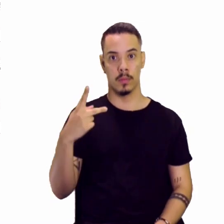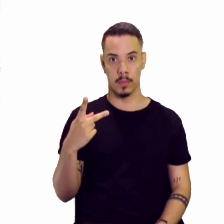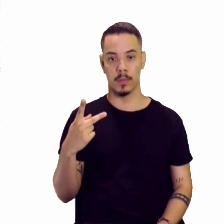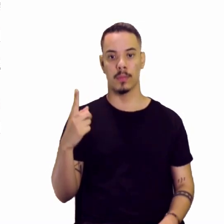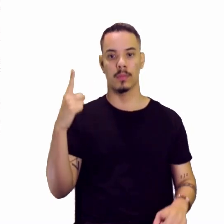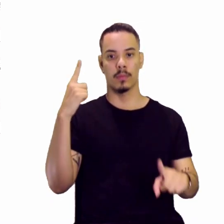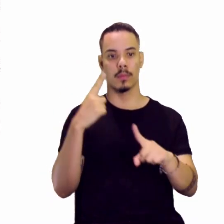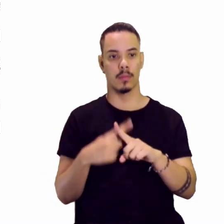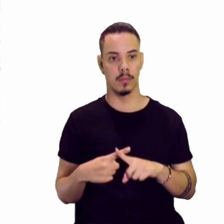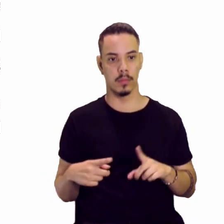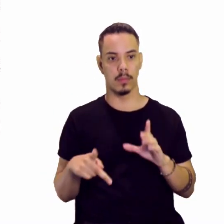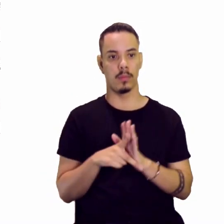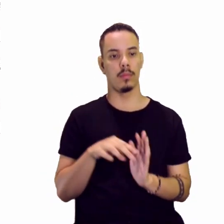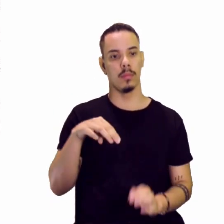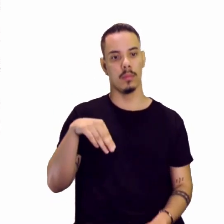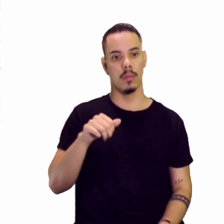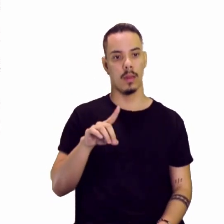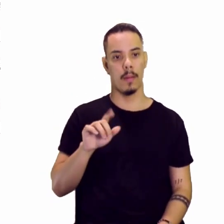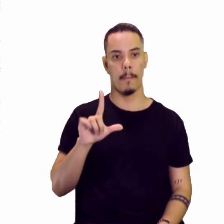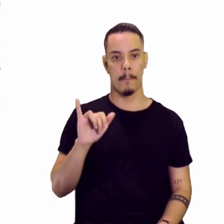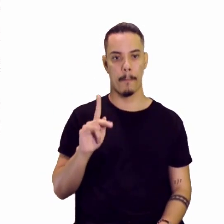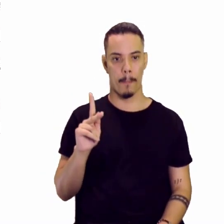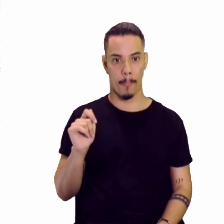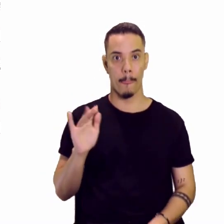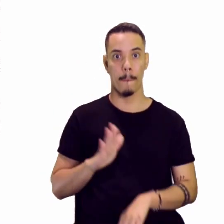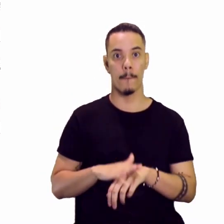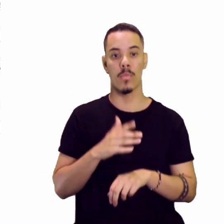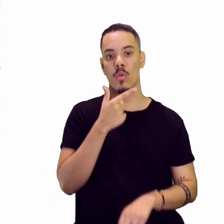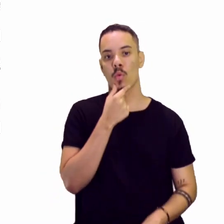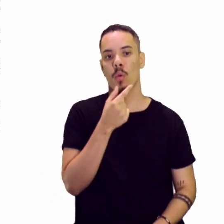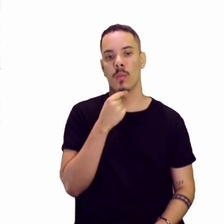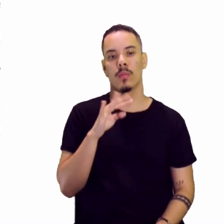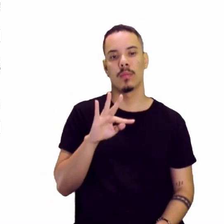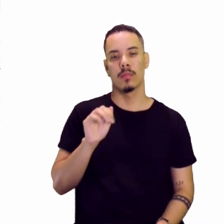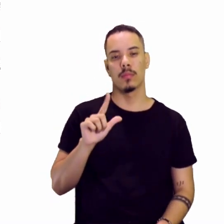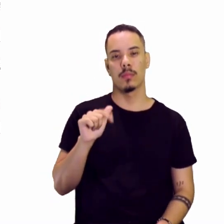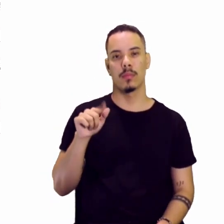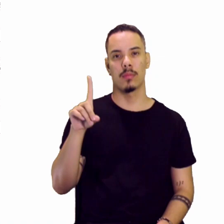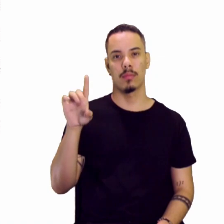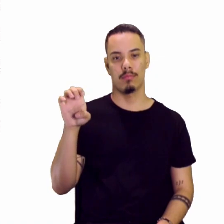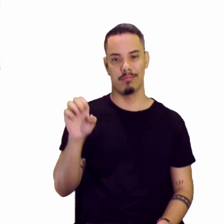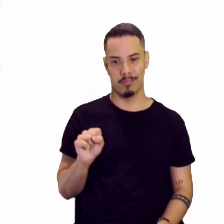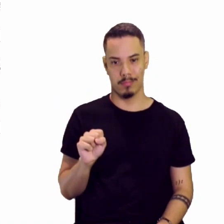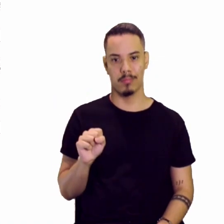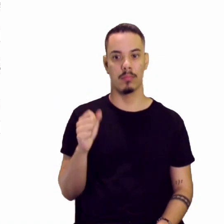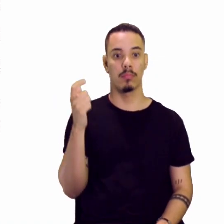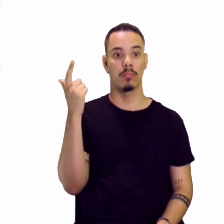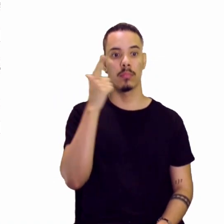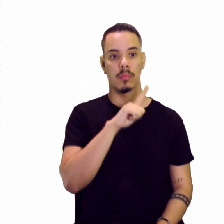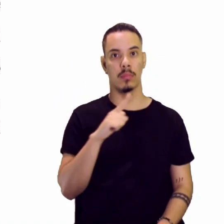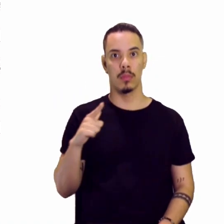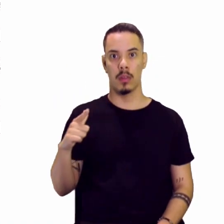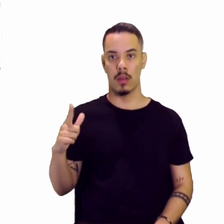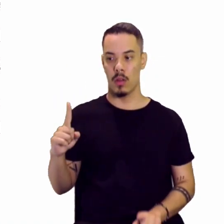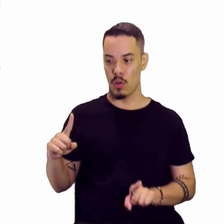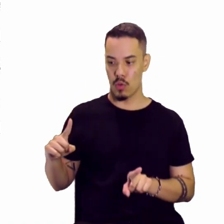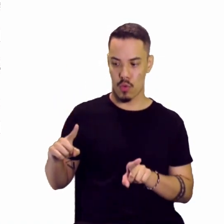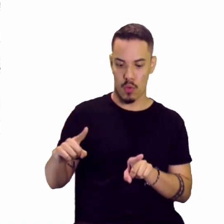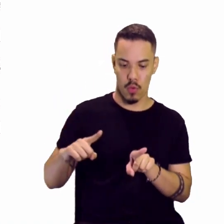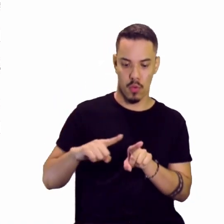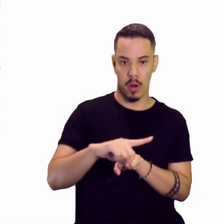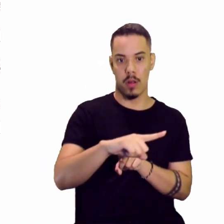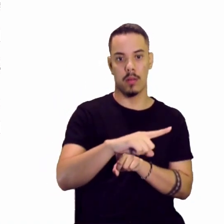disputada no circuito de Mandalika. O tailandês, que largou da 4ª posição, tomou a ponta da corrida ainda nos